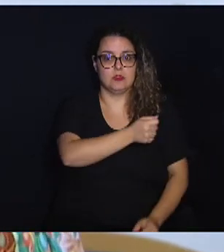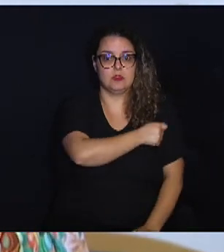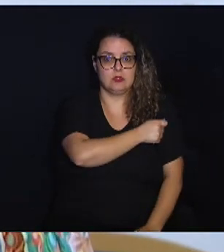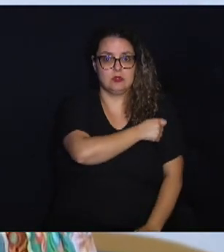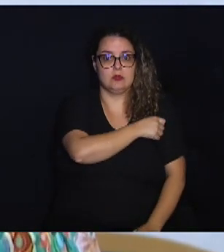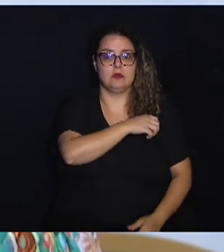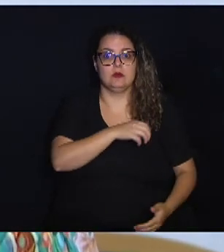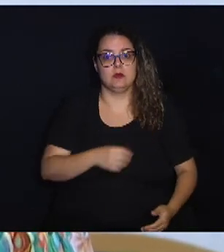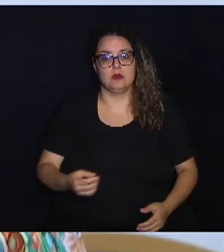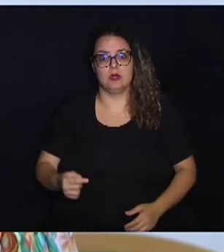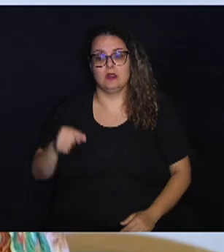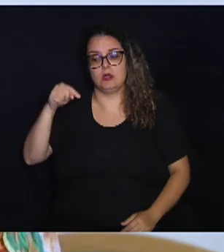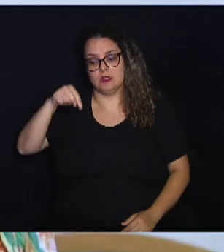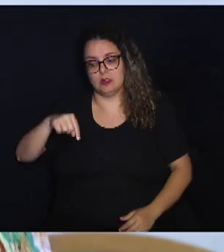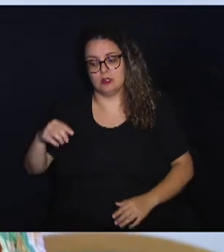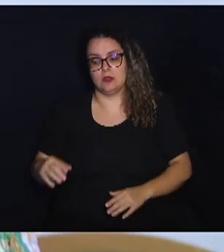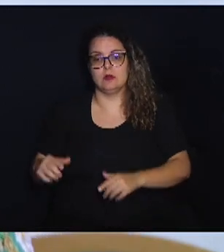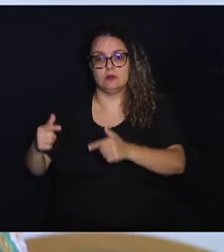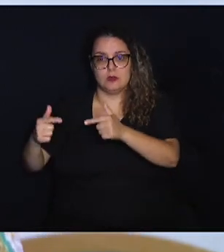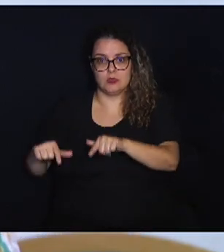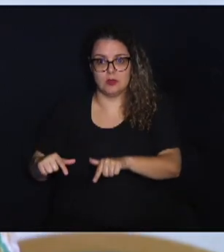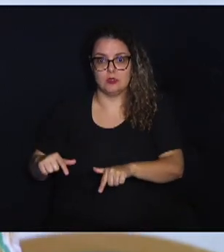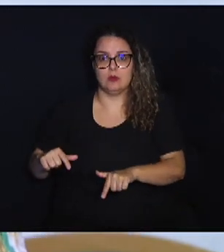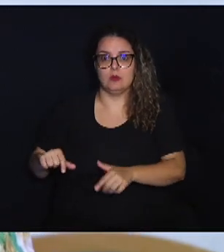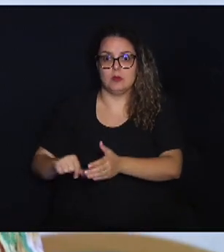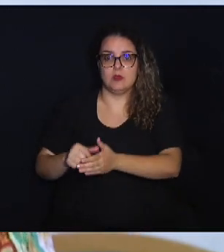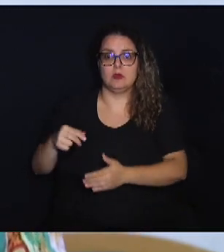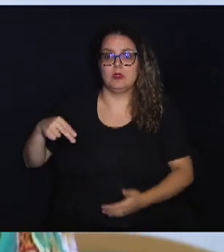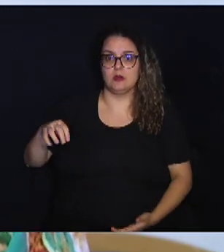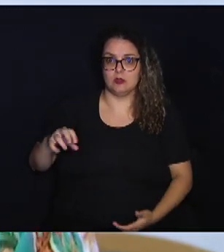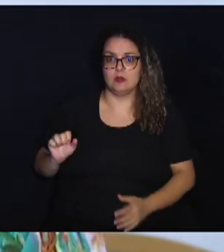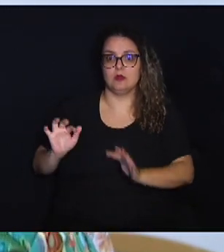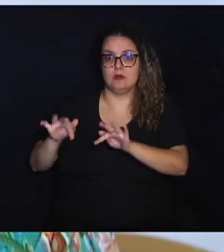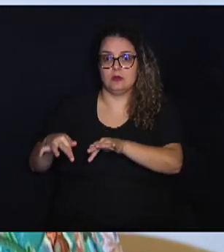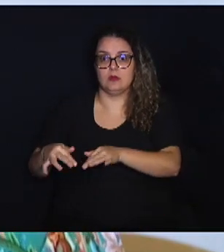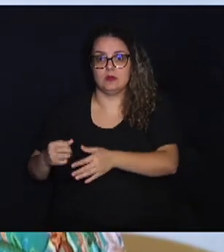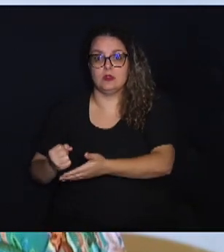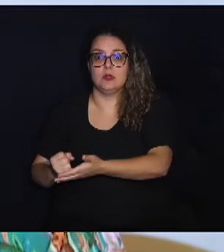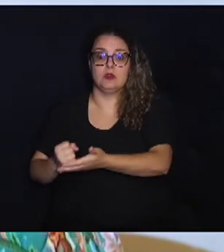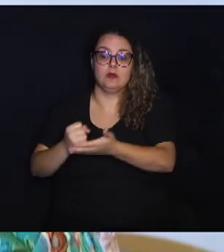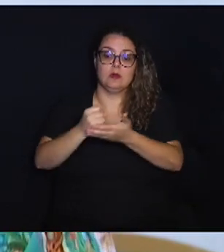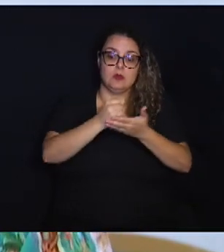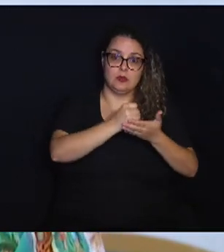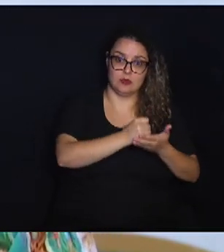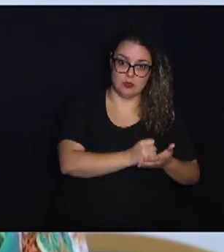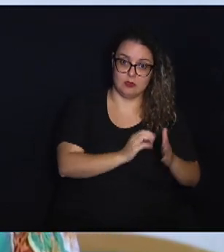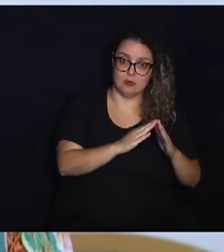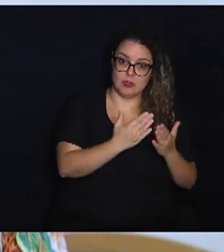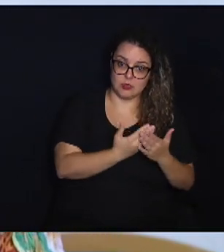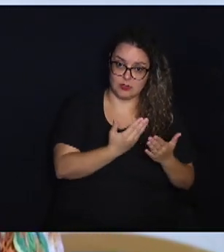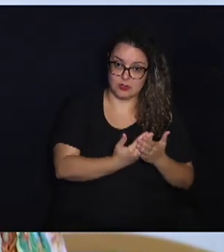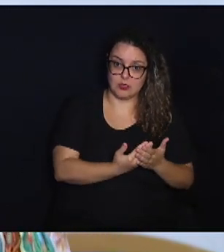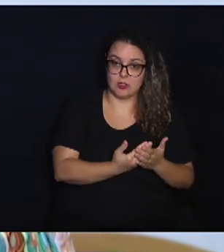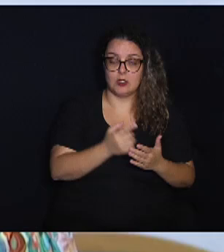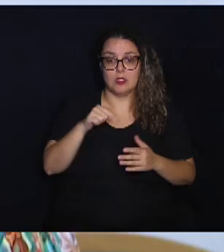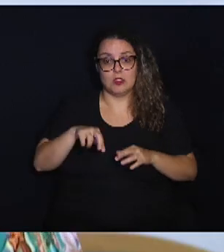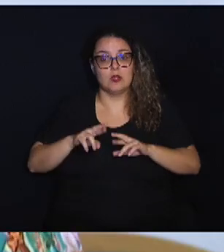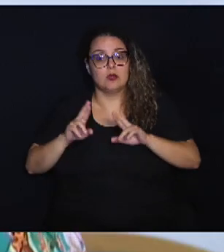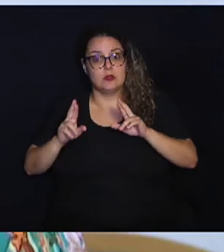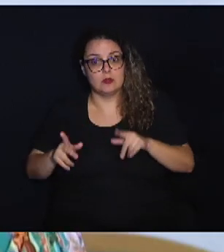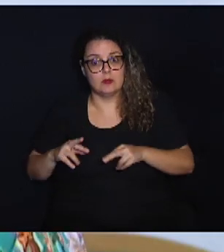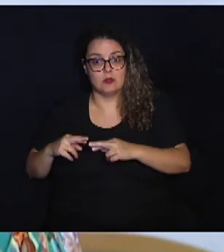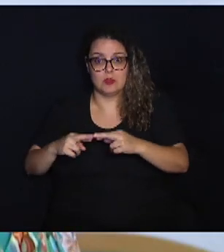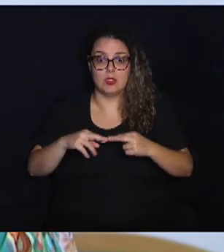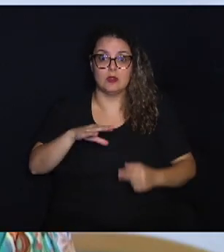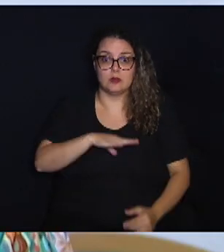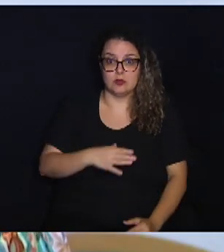para cá, para a Primeira Nota, e terminando as aulas, nós levamos os alunos de volta. Então, esse diferencial é para a rede